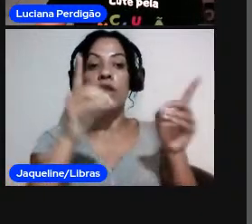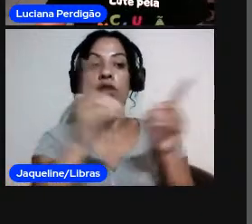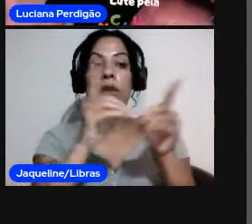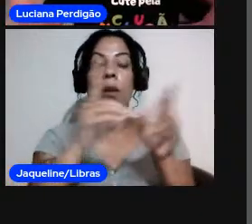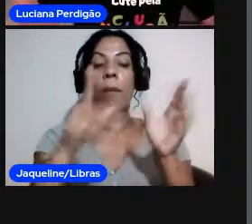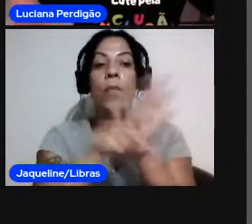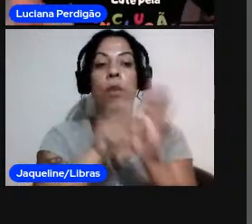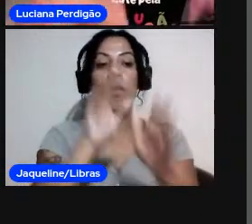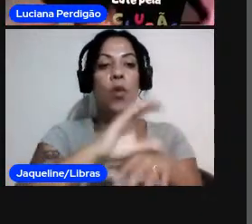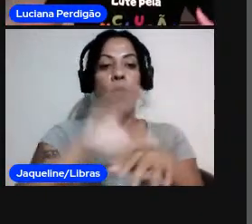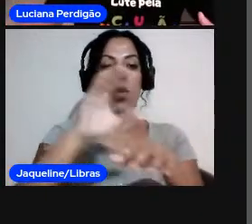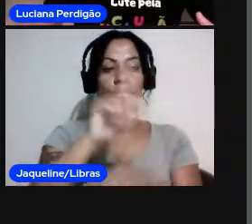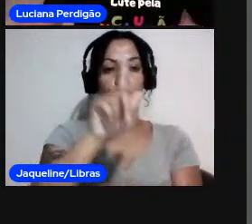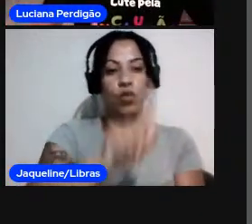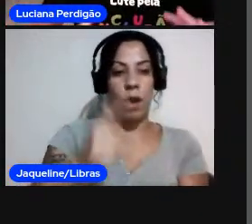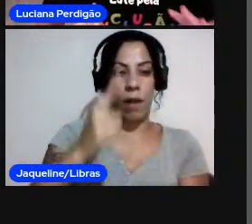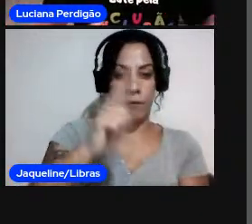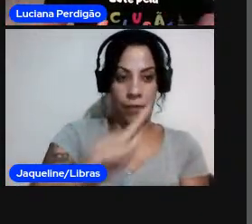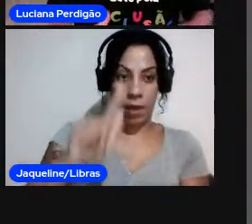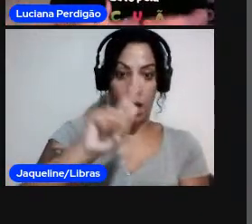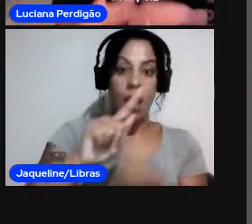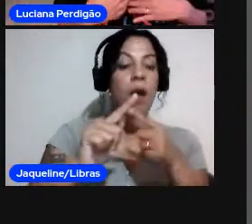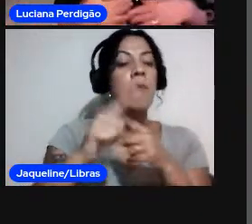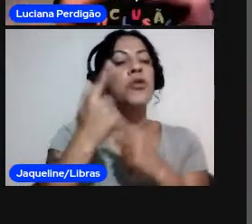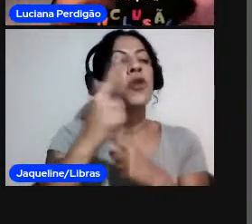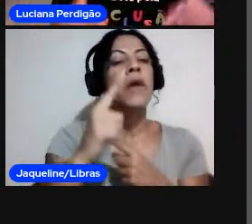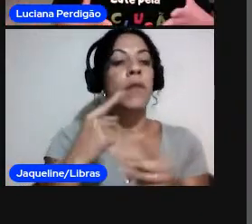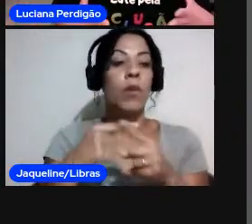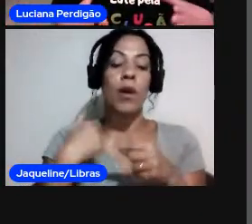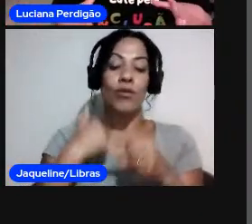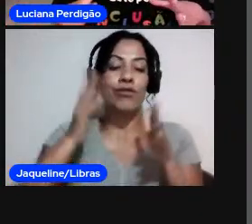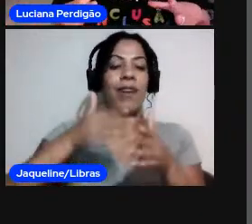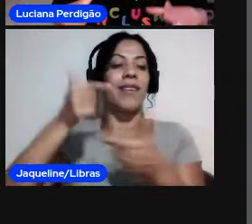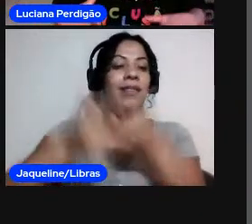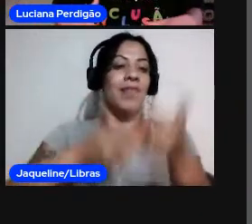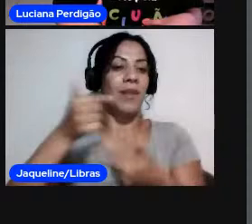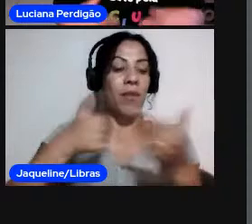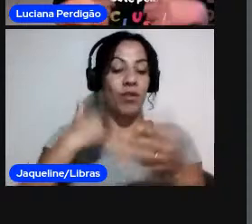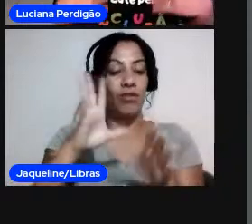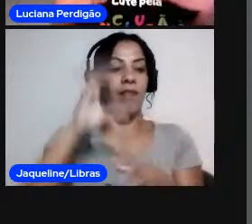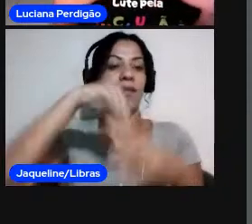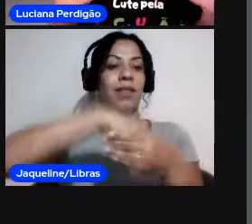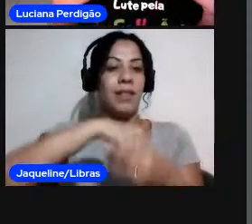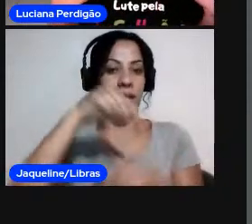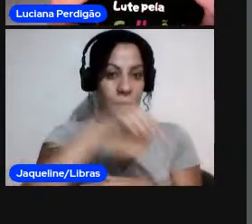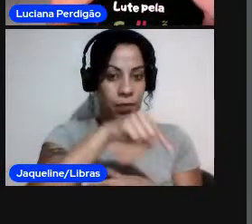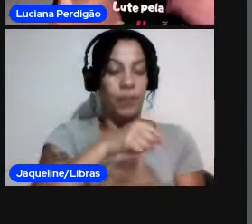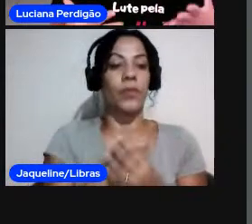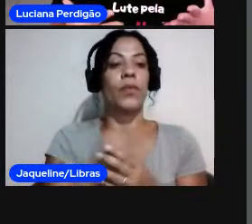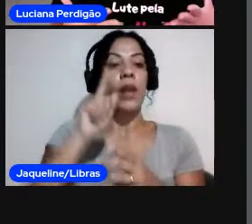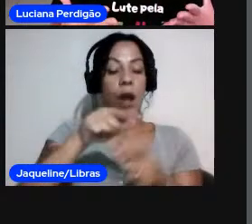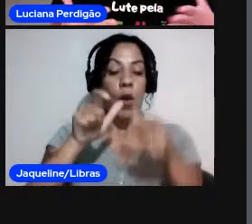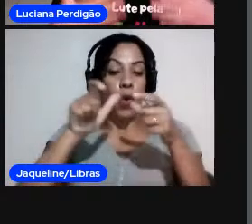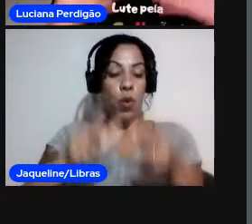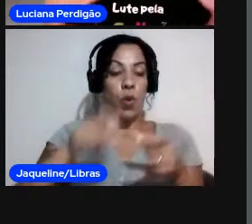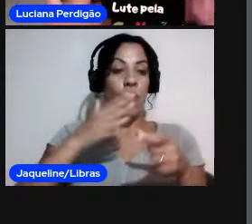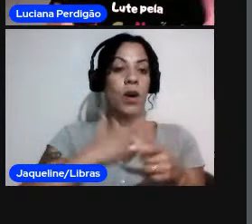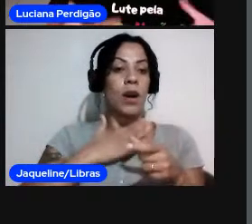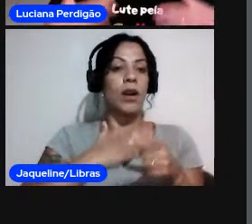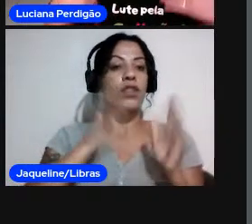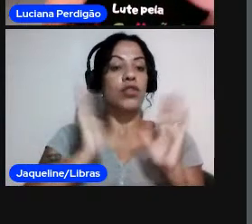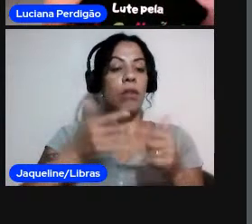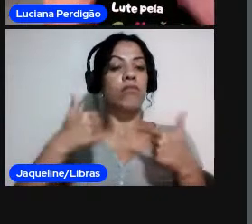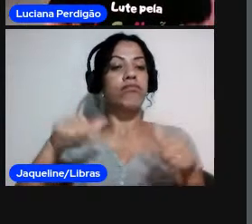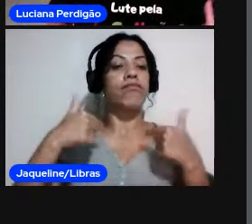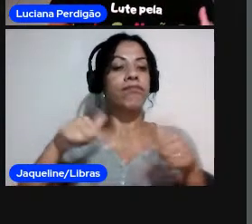né, que era onde eu já estava inserido, que eu já estava inserida, era o local onde eu já